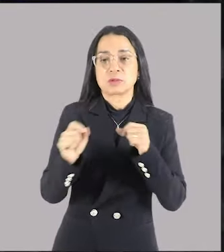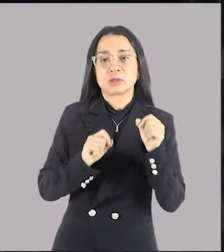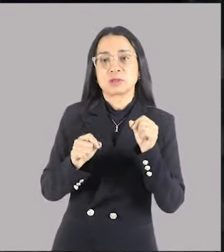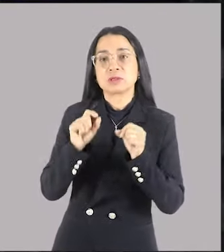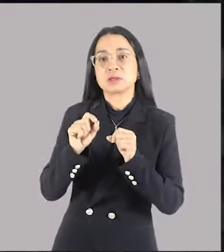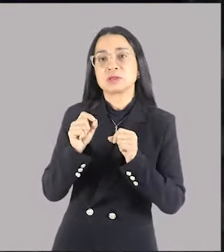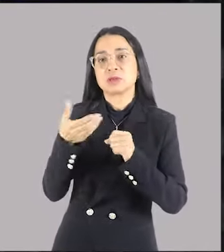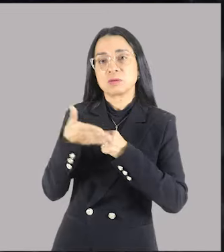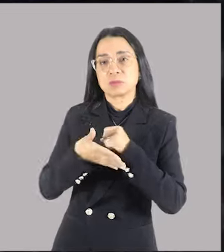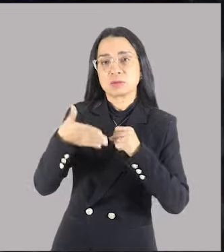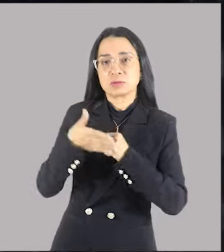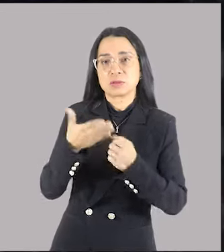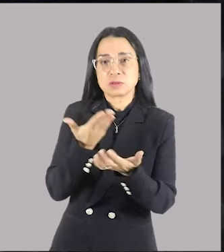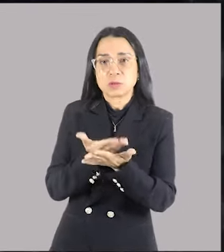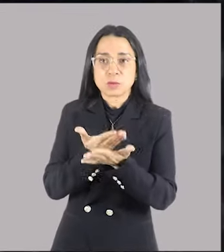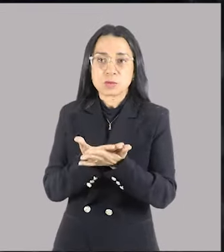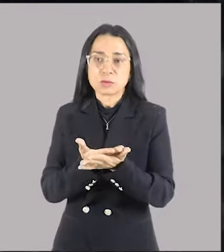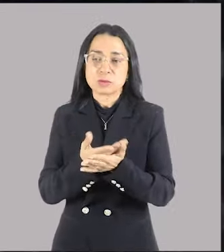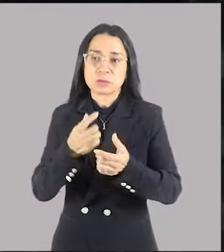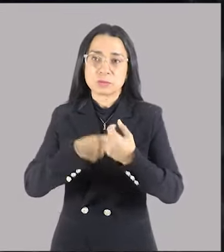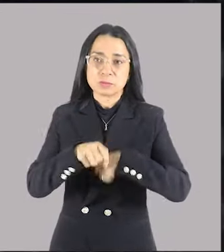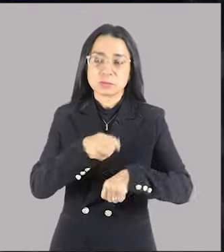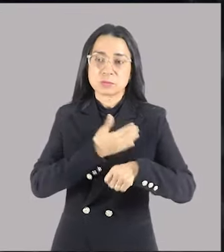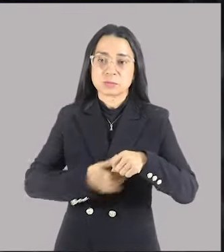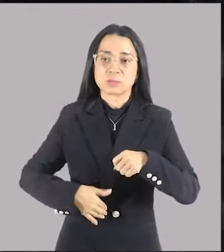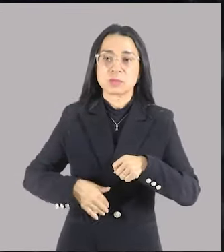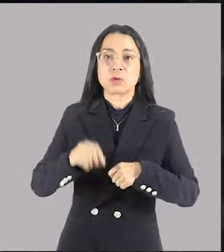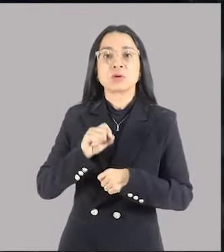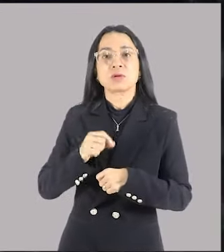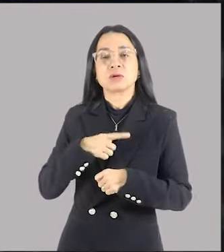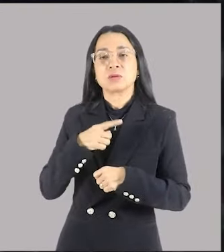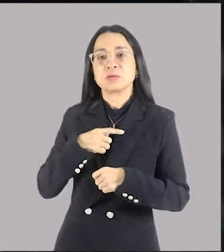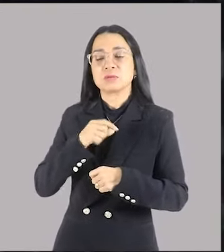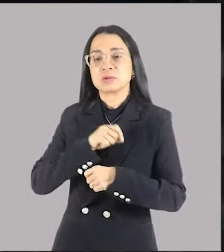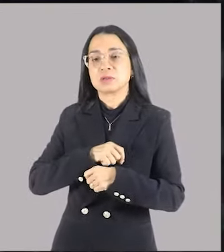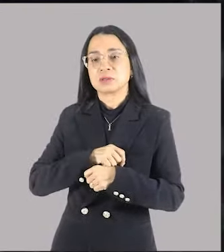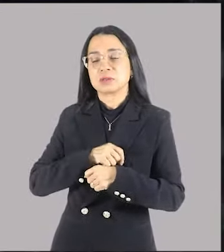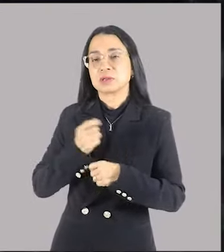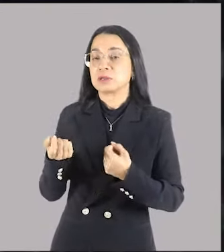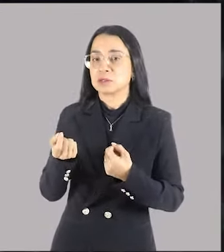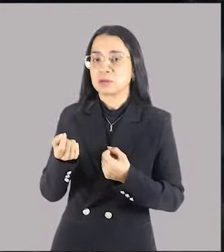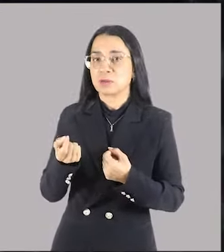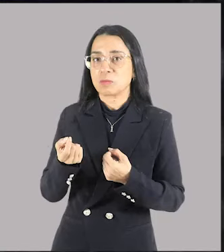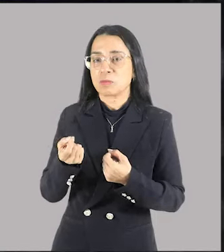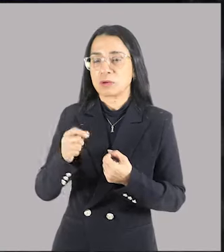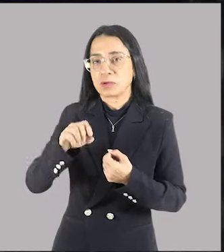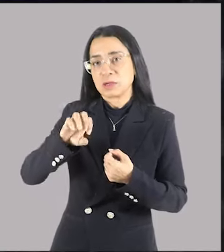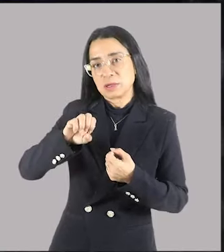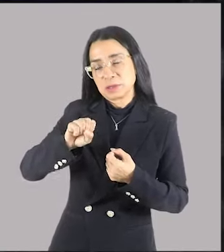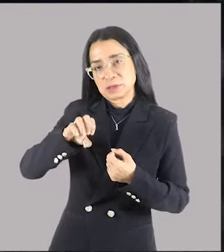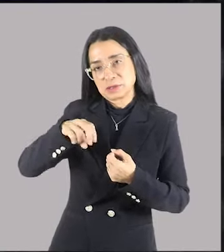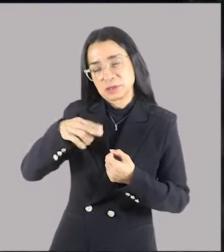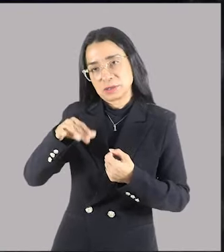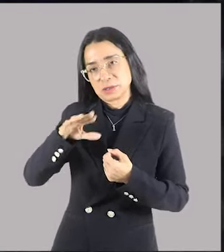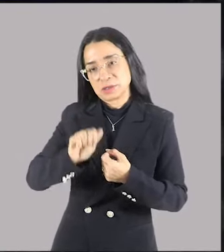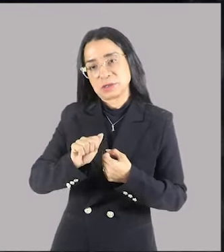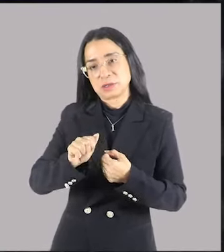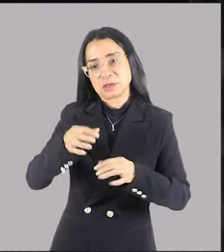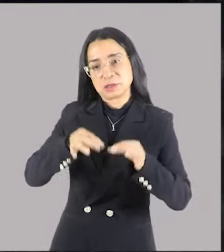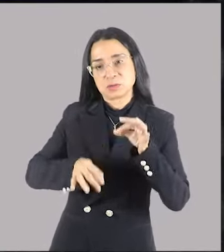nós estudamos da administração pública ou que haja uma sentença judicial transitado em julgado ou seja essa punição